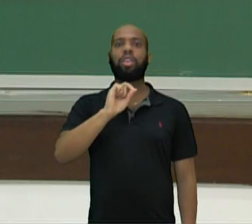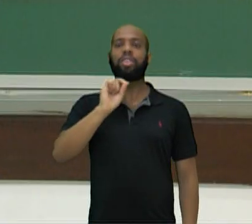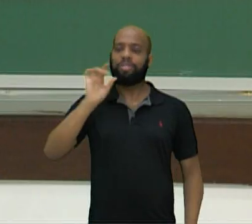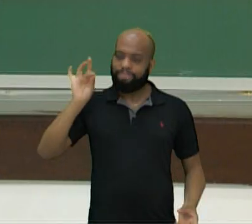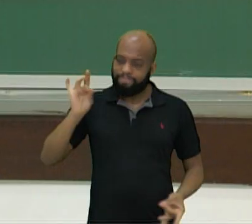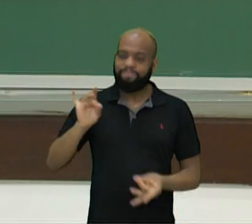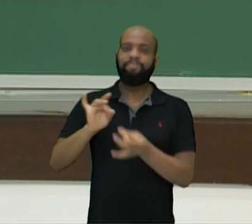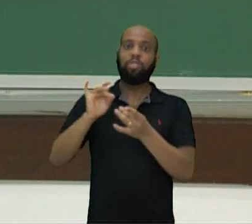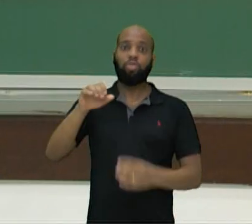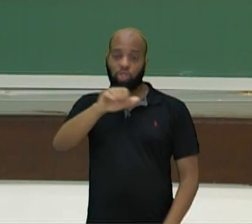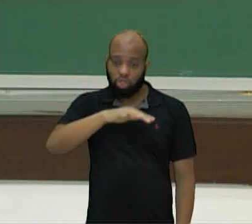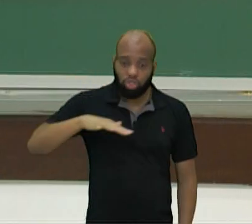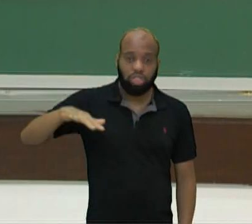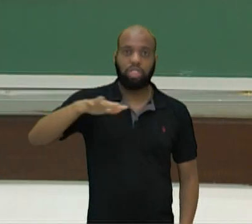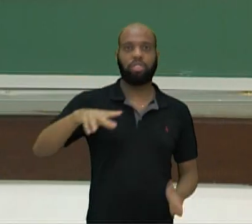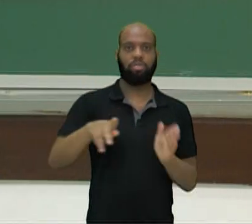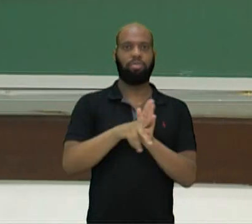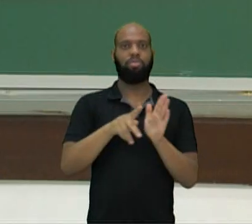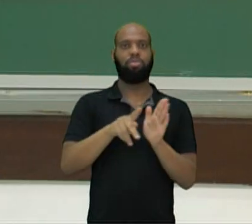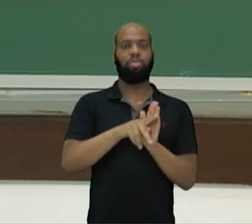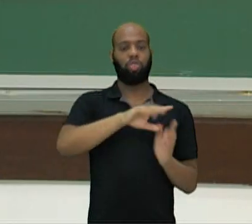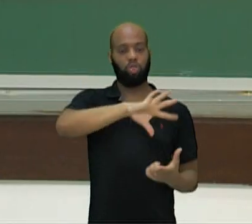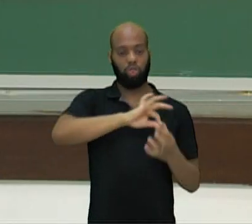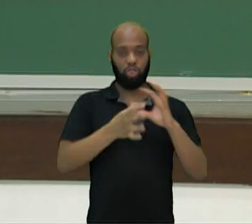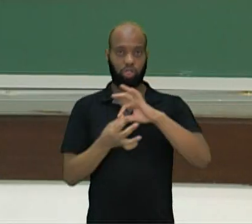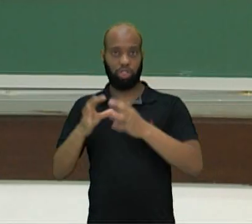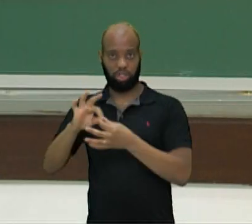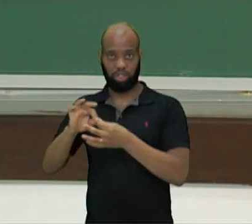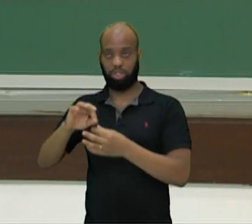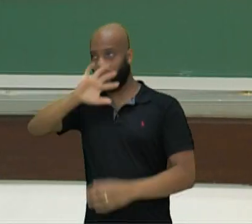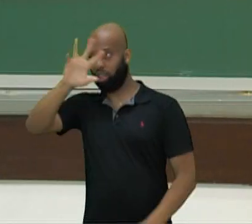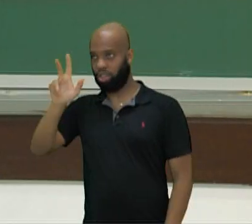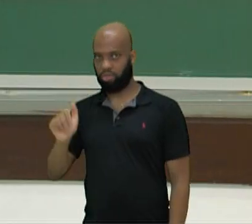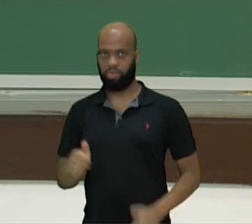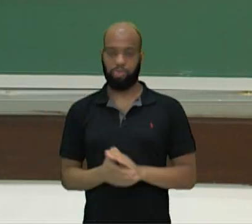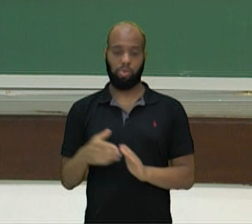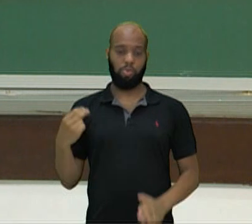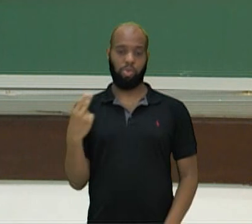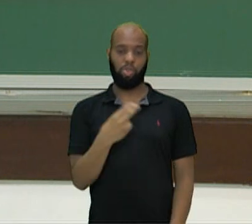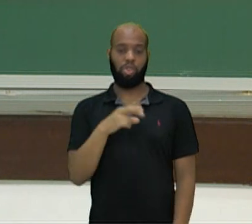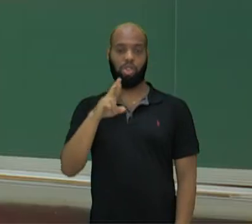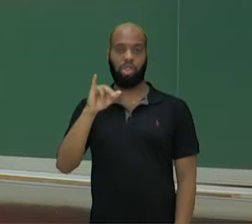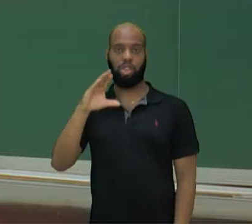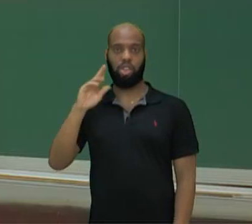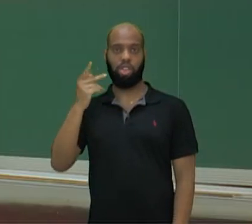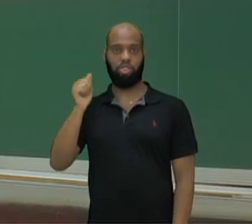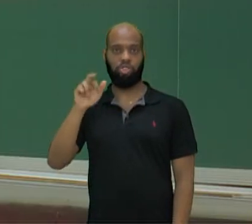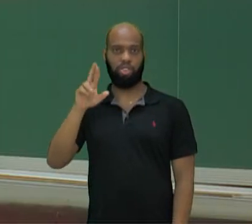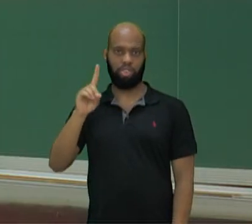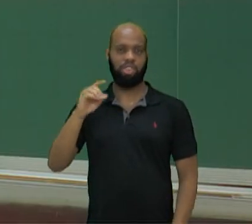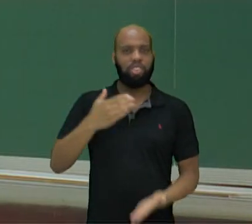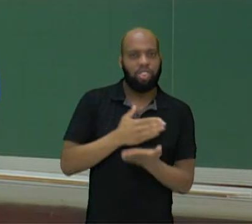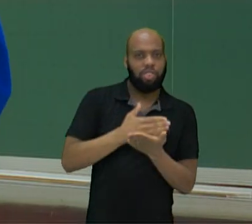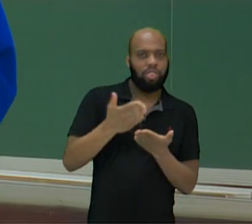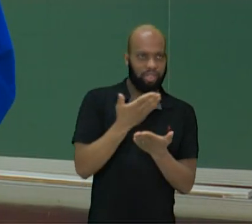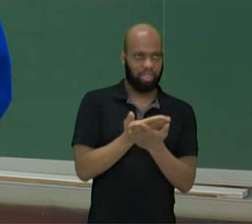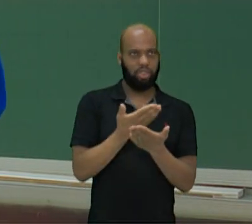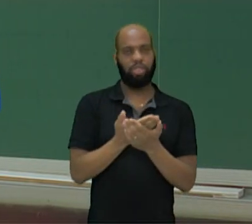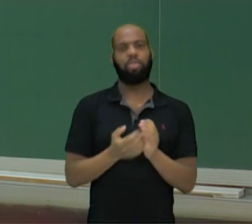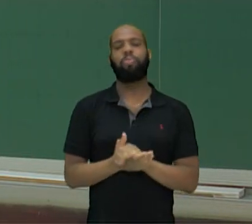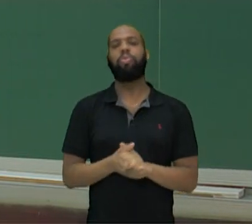africano. Meu nome é Richard, bem-vindo e vamos ao trabalho. Na aula anterior, então, nós vimos um pouquinho sobre